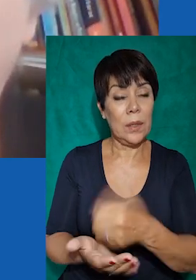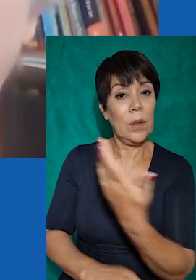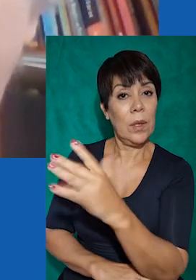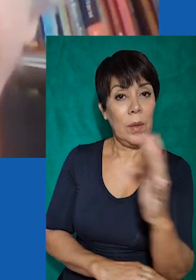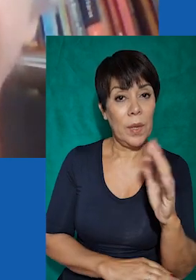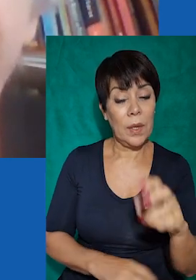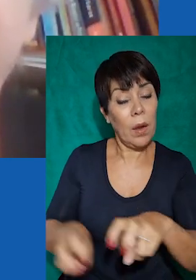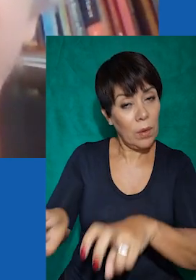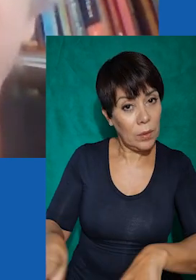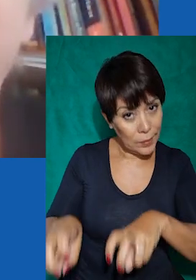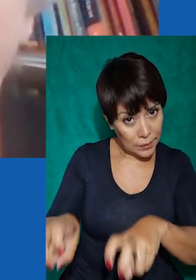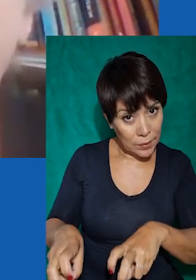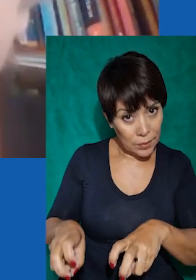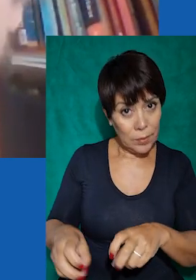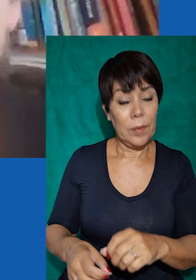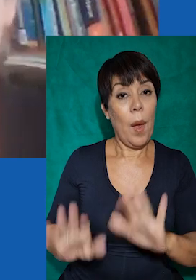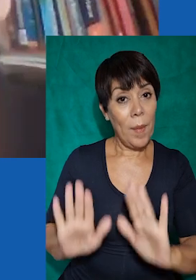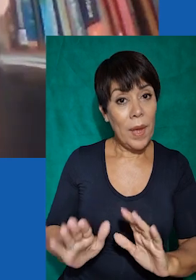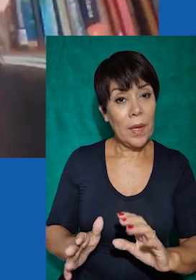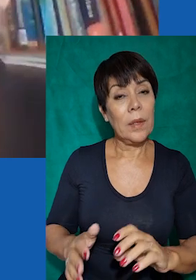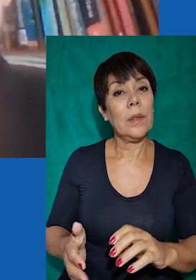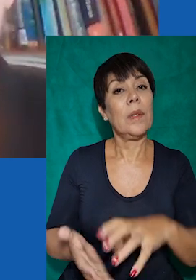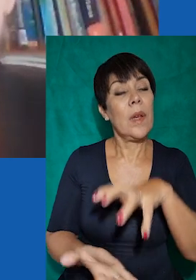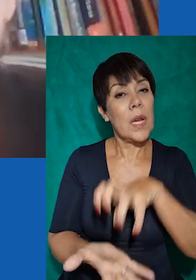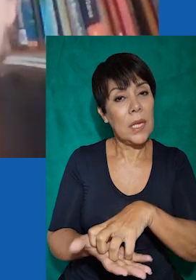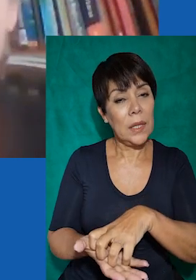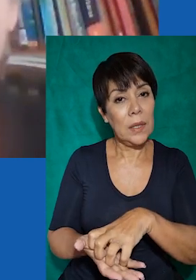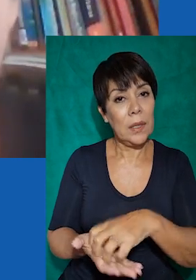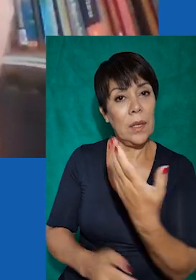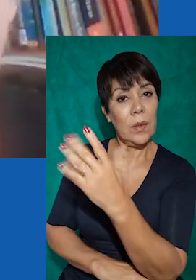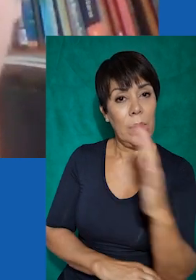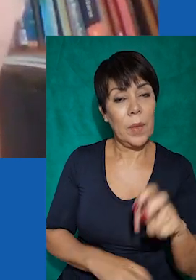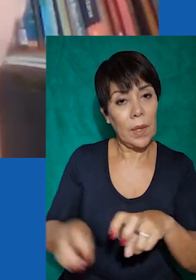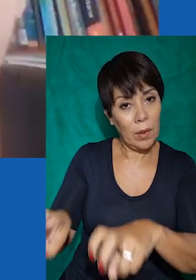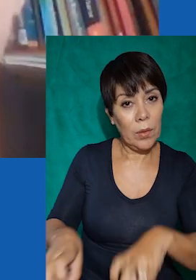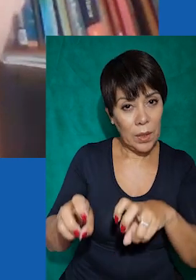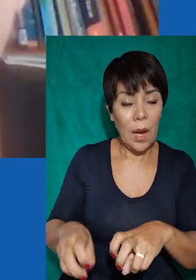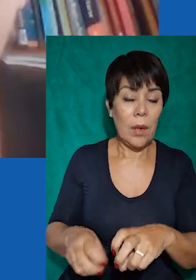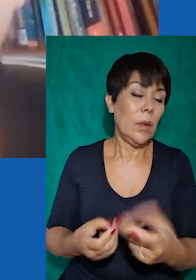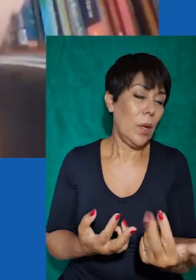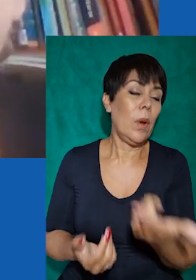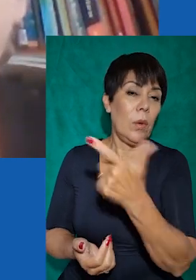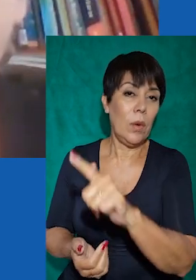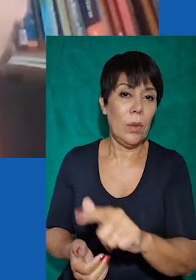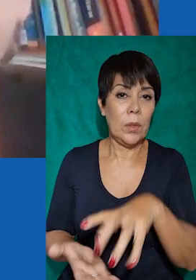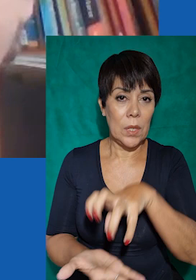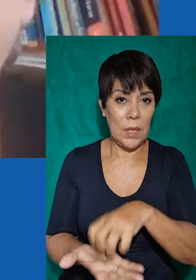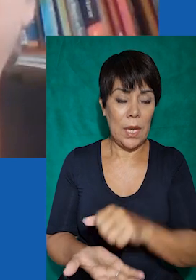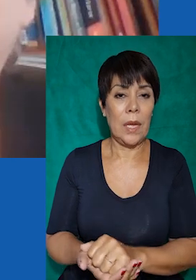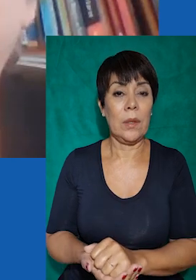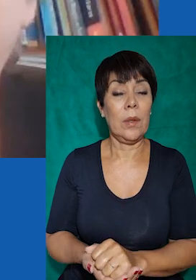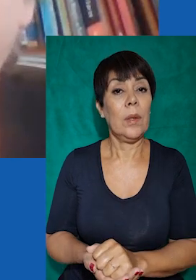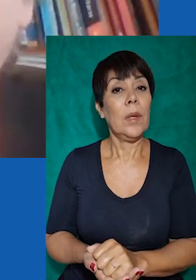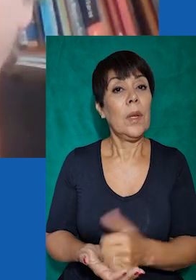um cadastro ambiental rural, né? Só que esse cadastro ambiental rural, como há outros exemplos desse tipo, mas esse